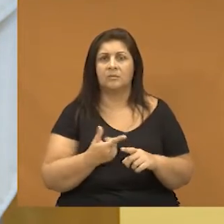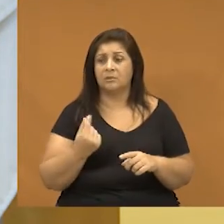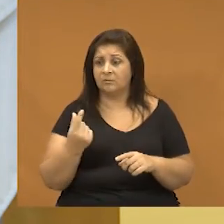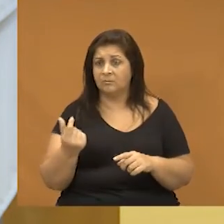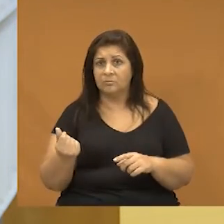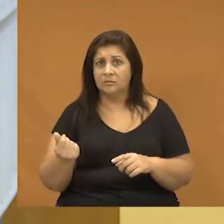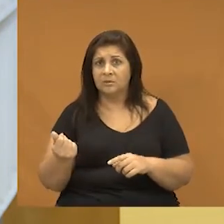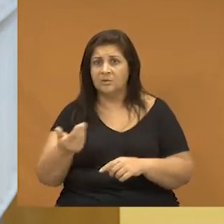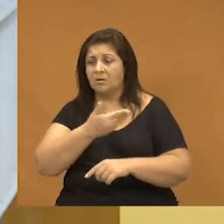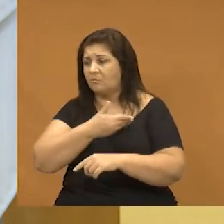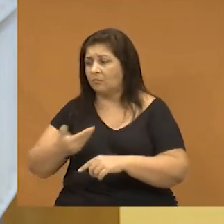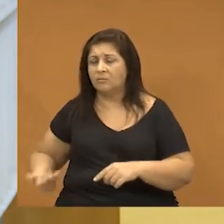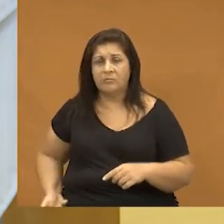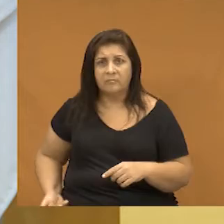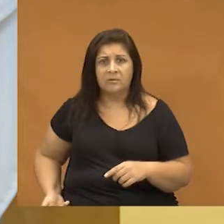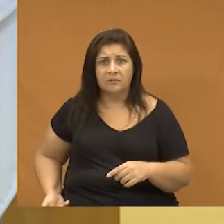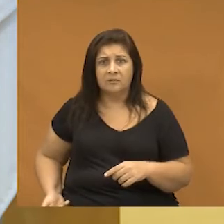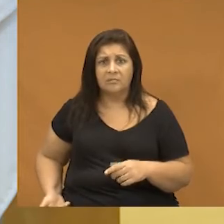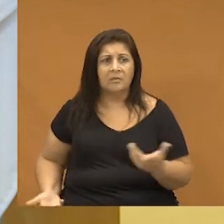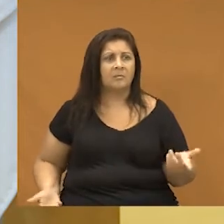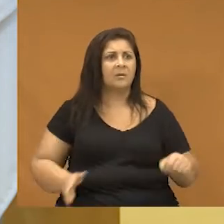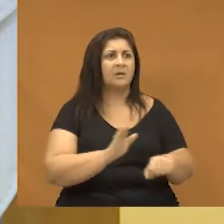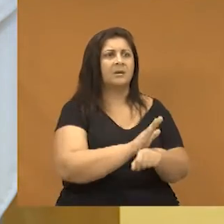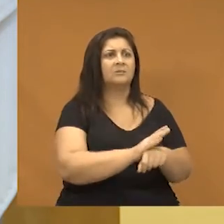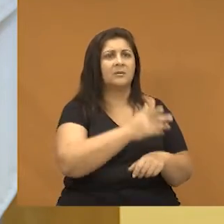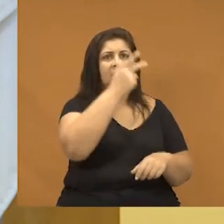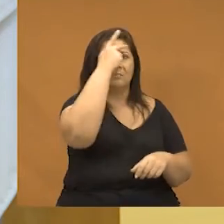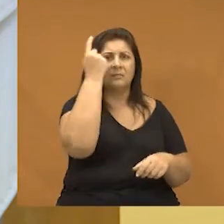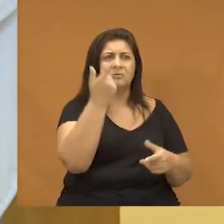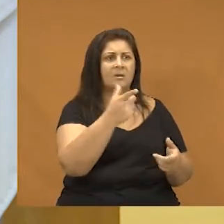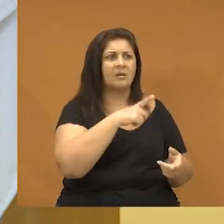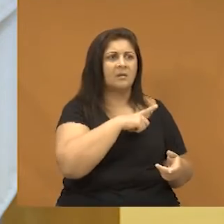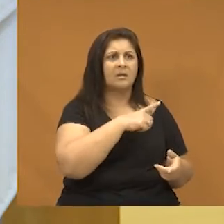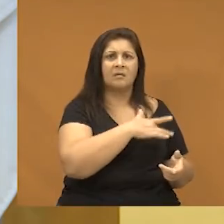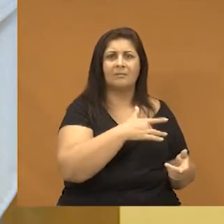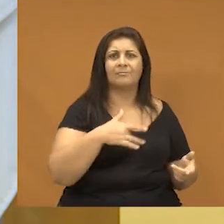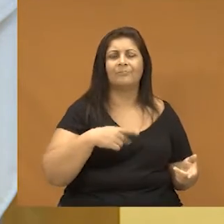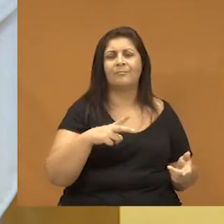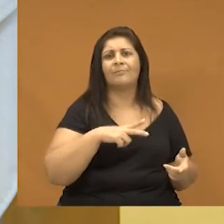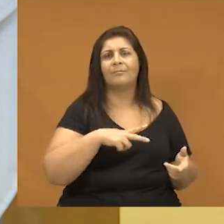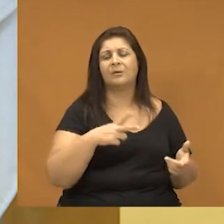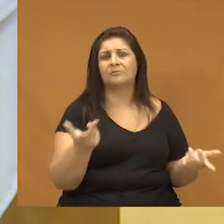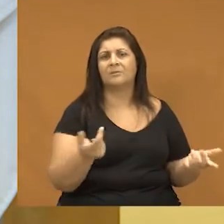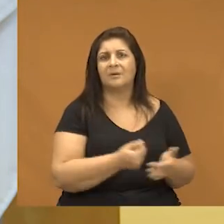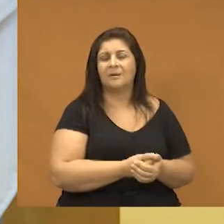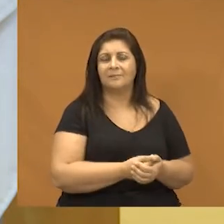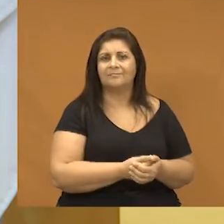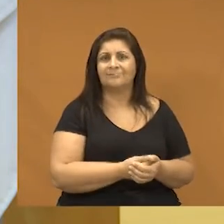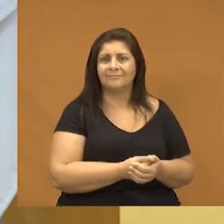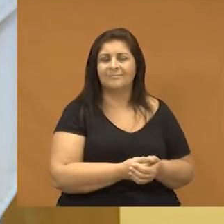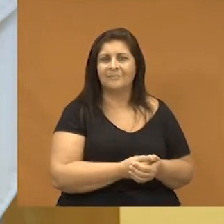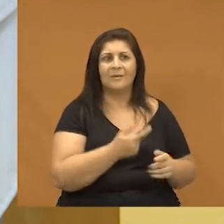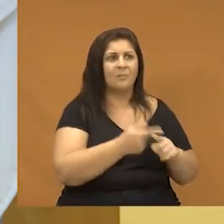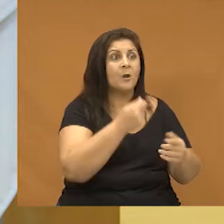da saúde pública para cumprir a obrigação de quem não o faz, que é o convênio médico particular, que